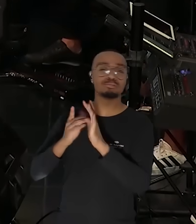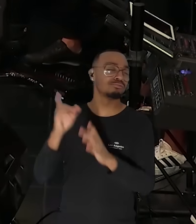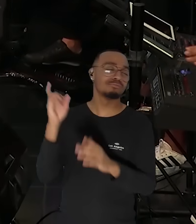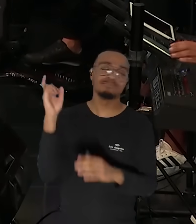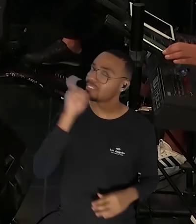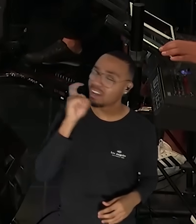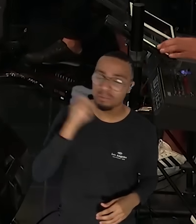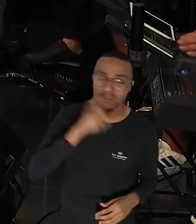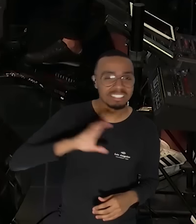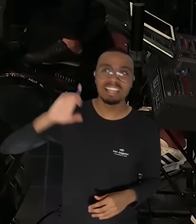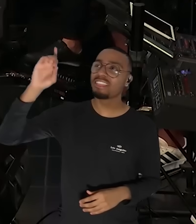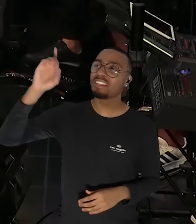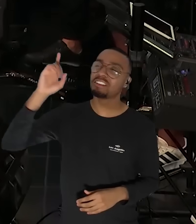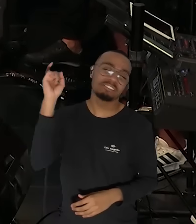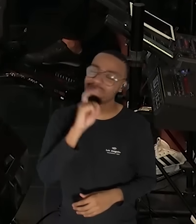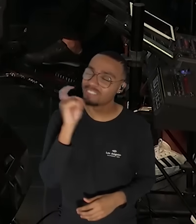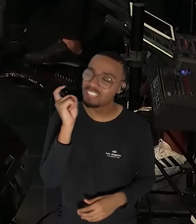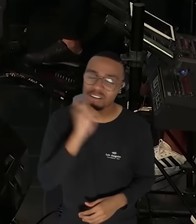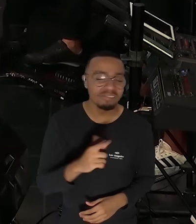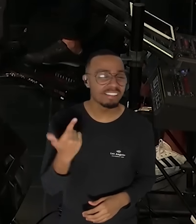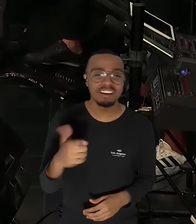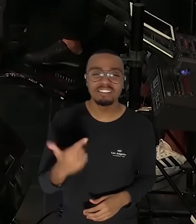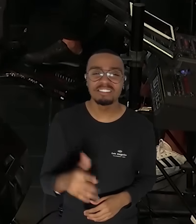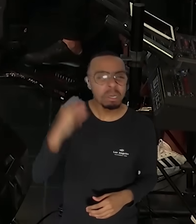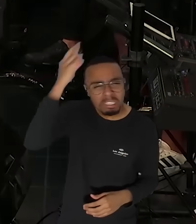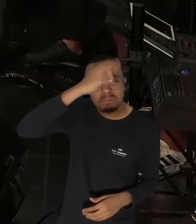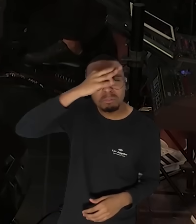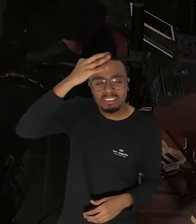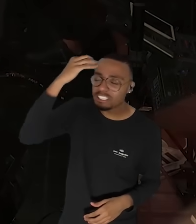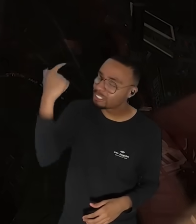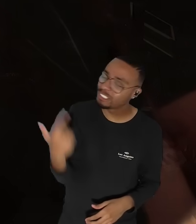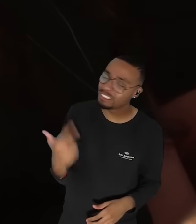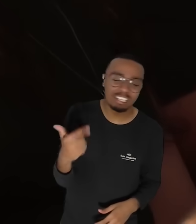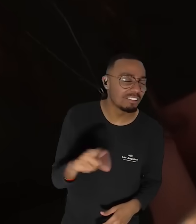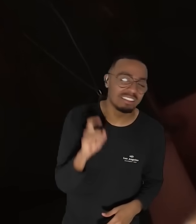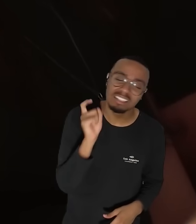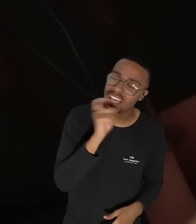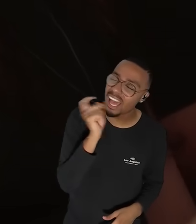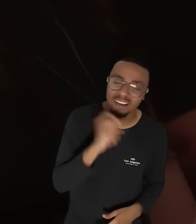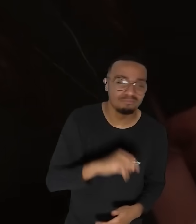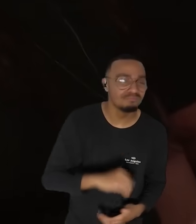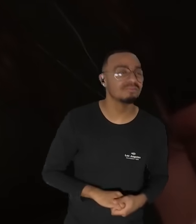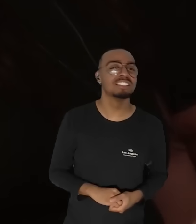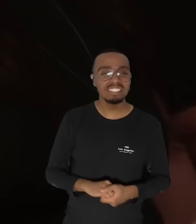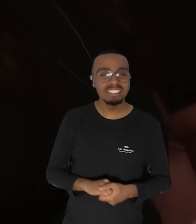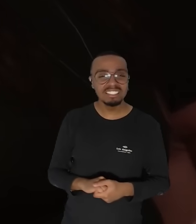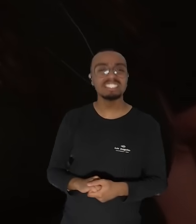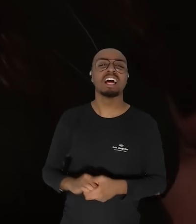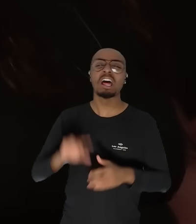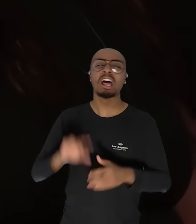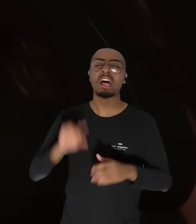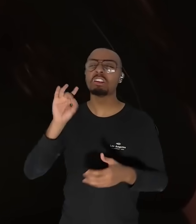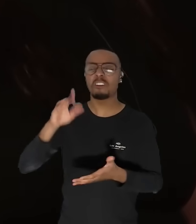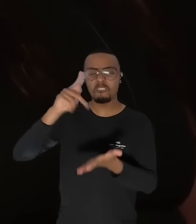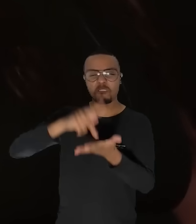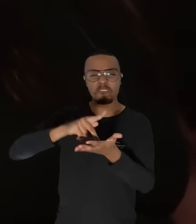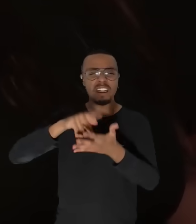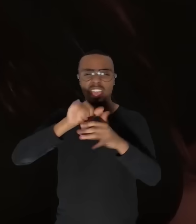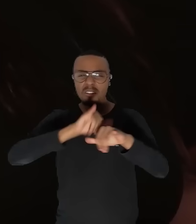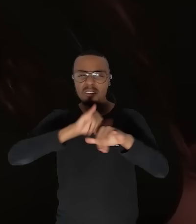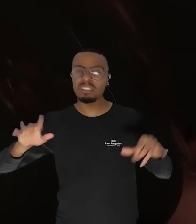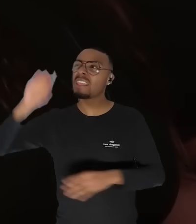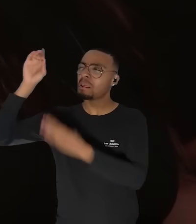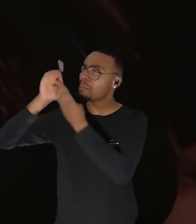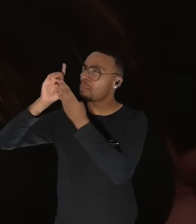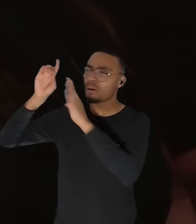não mente. Ele não mente. Ele não mente. Ele não mente. Ele não mente. Ele não mente. Ele não mente. Ele não